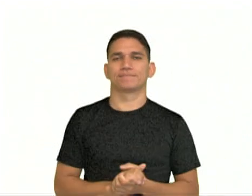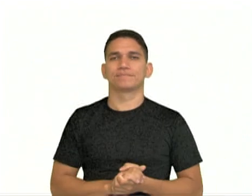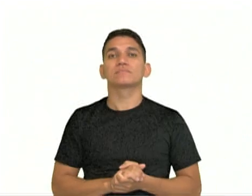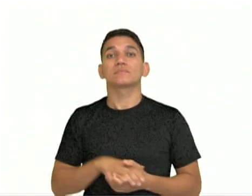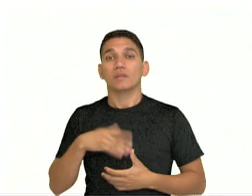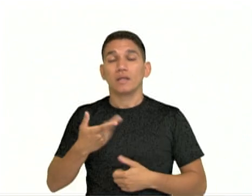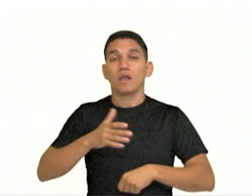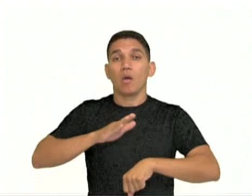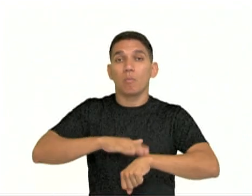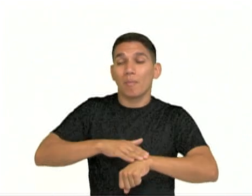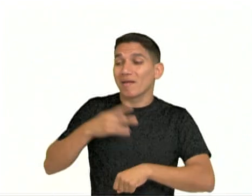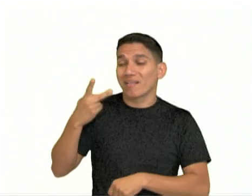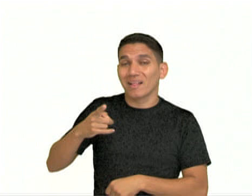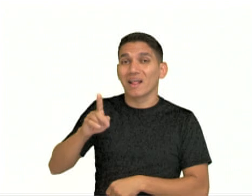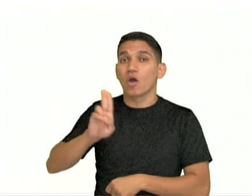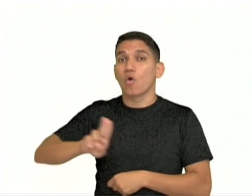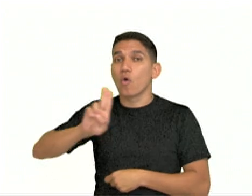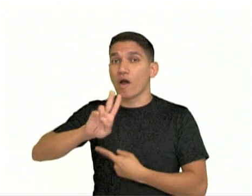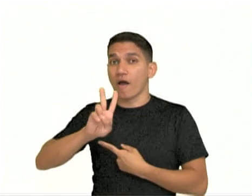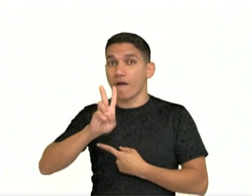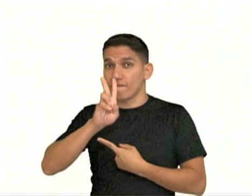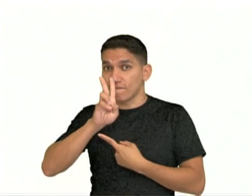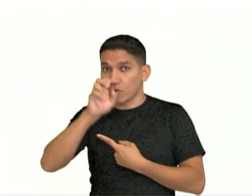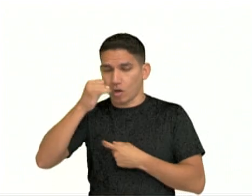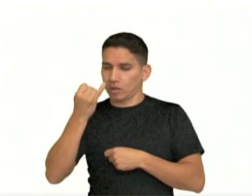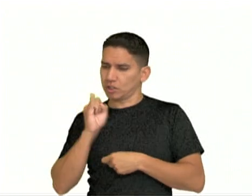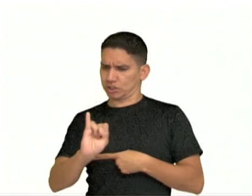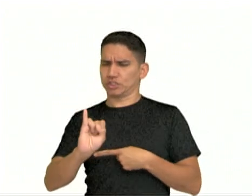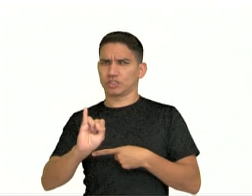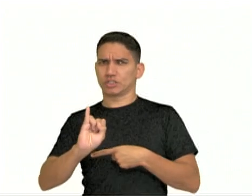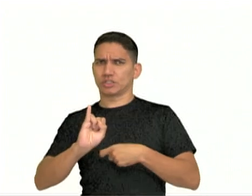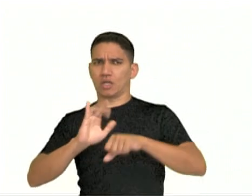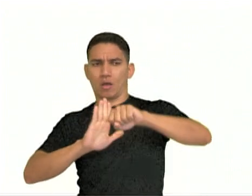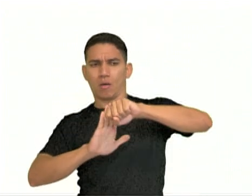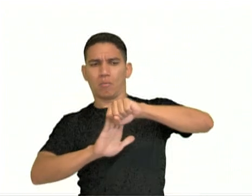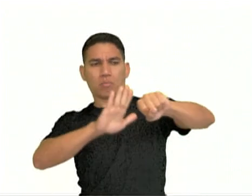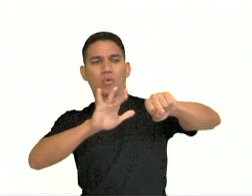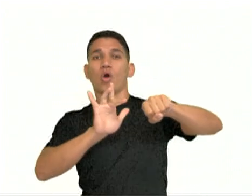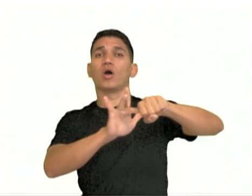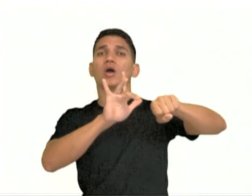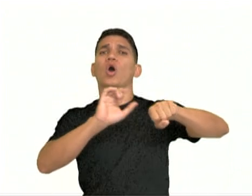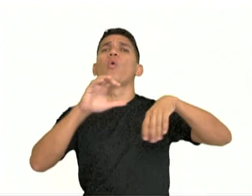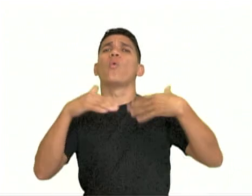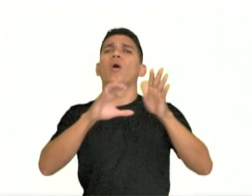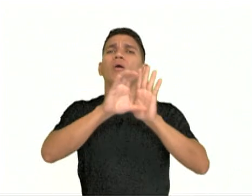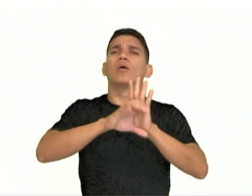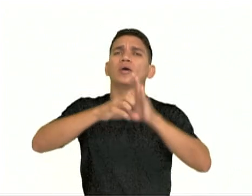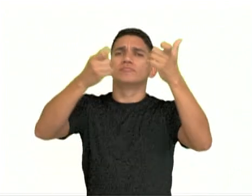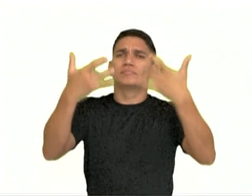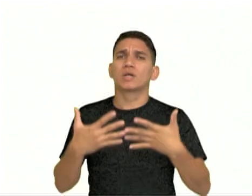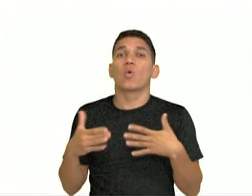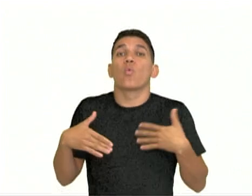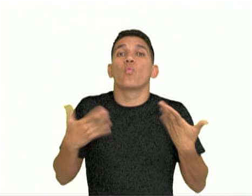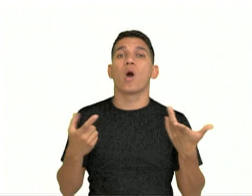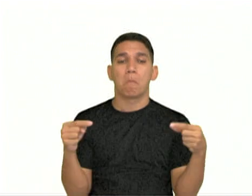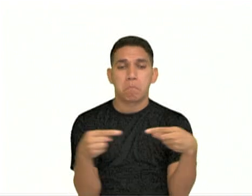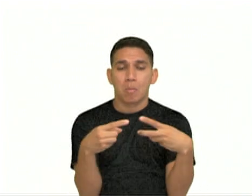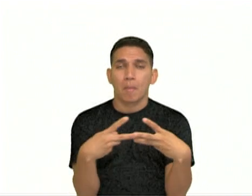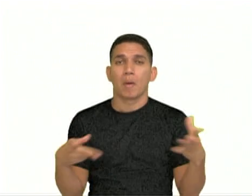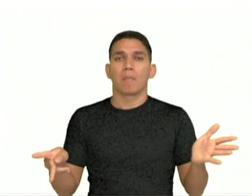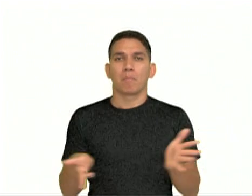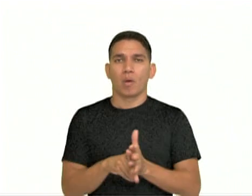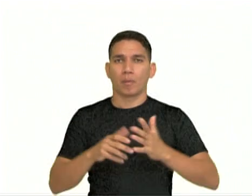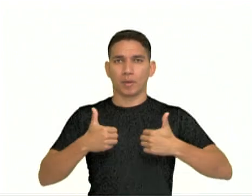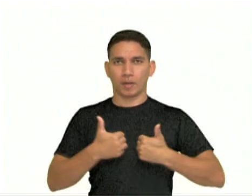instante, o atleta exerce sobre a bola um impulso. Comente e justifique que grandezas físicas relacionadas ao